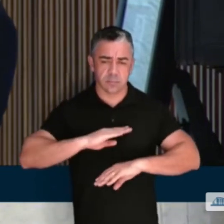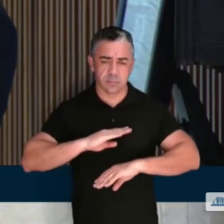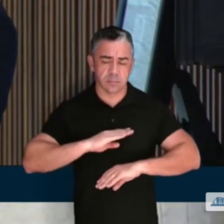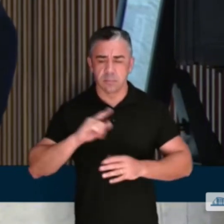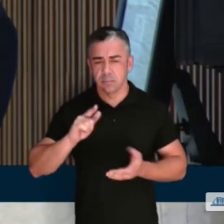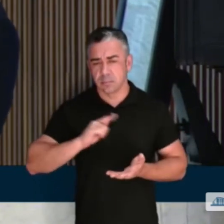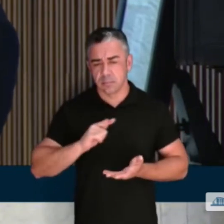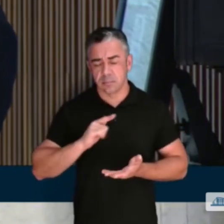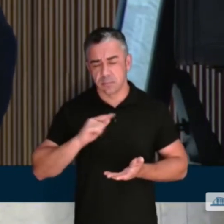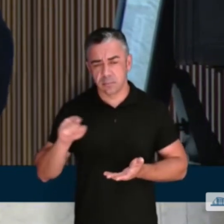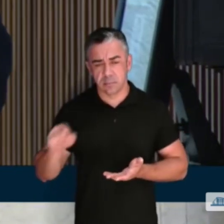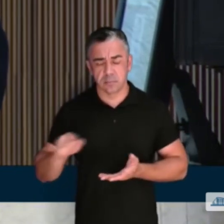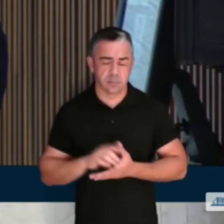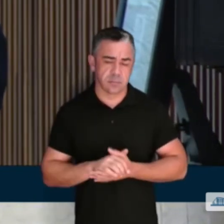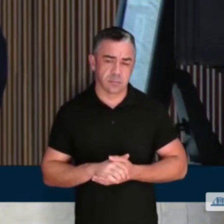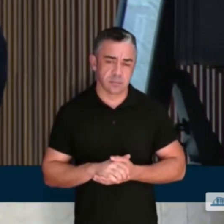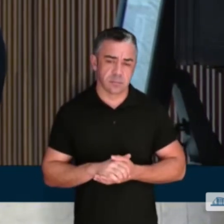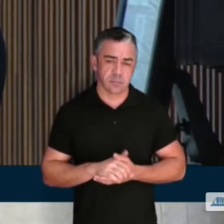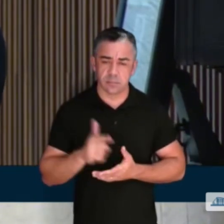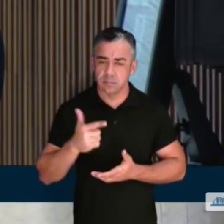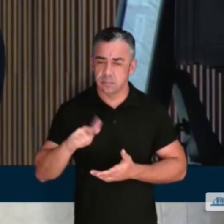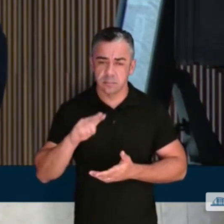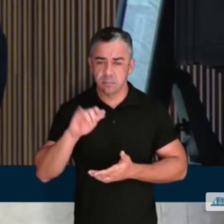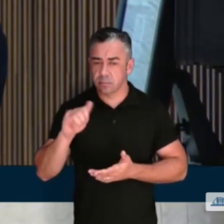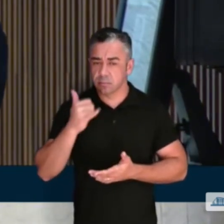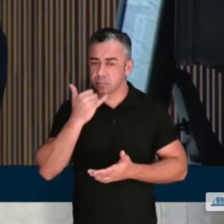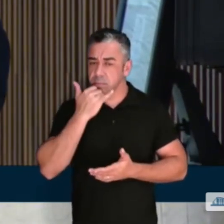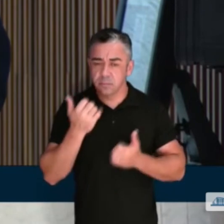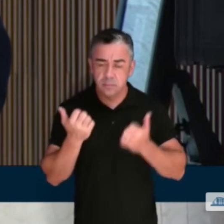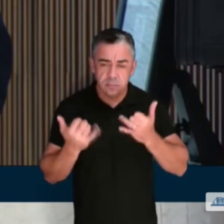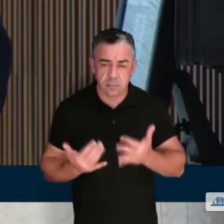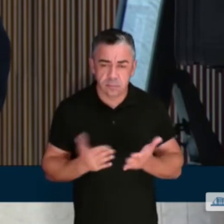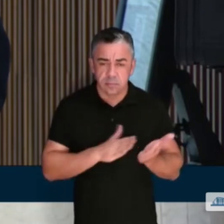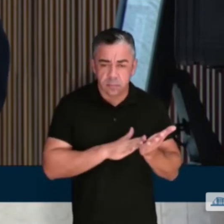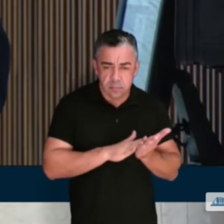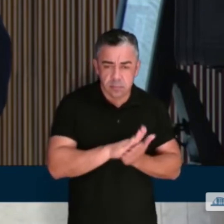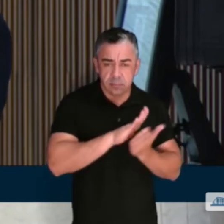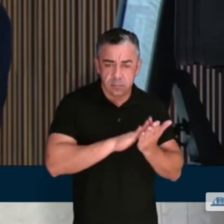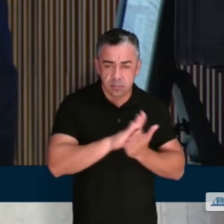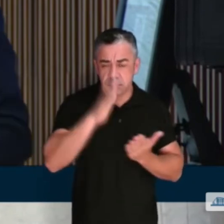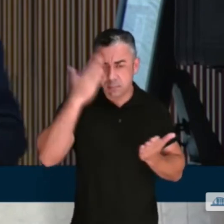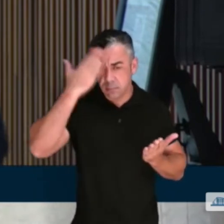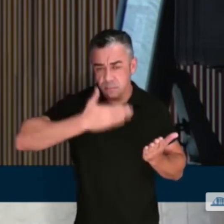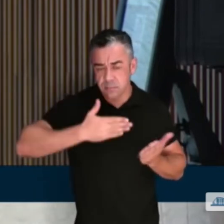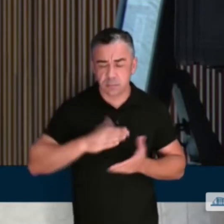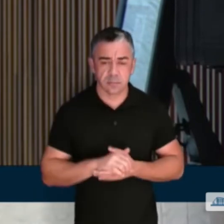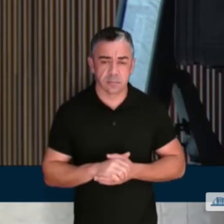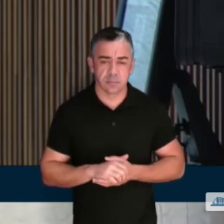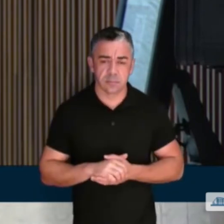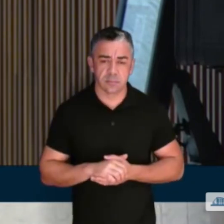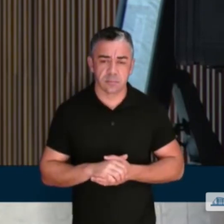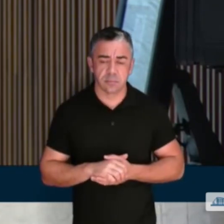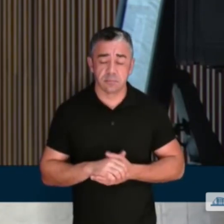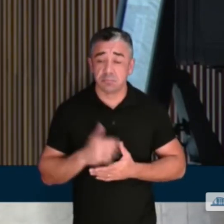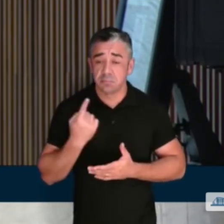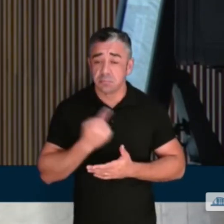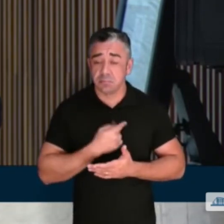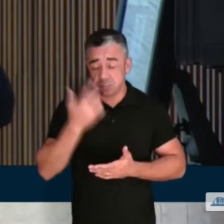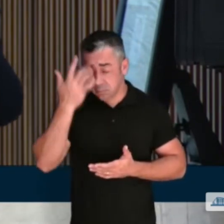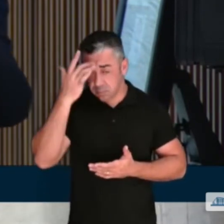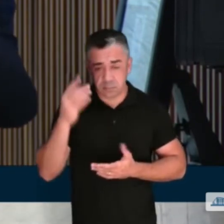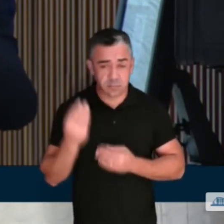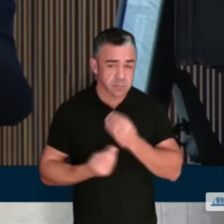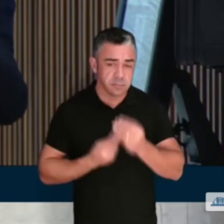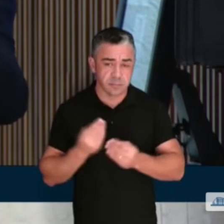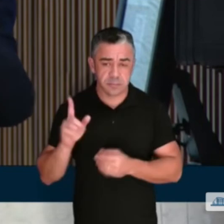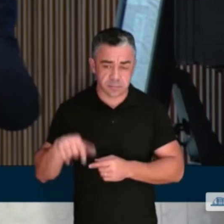em que sequer há uma justificativa sobre os aumentos de gastos comprovados. Sequer nós não saberemos quais